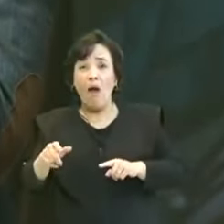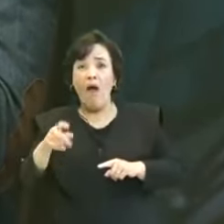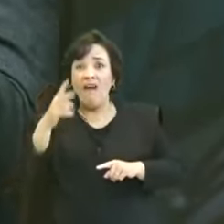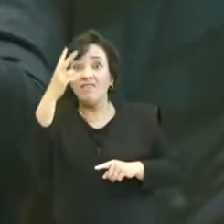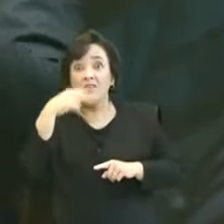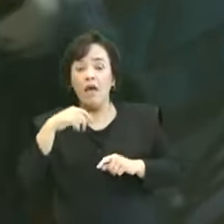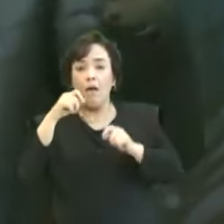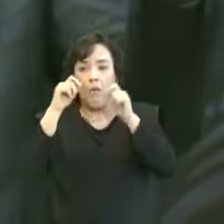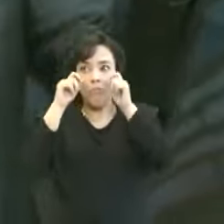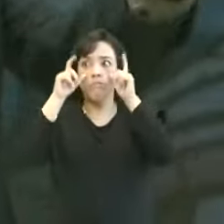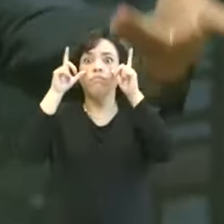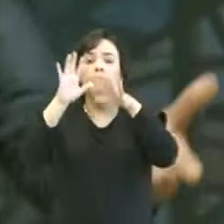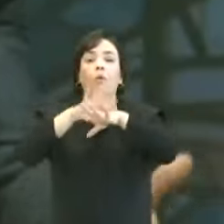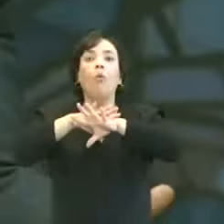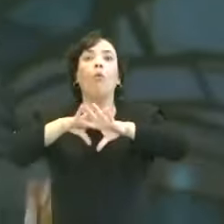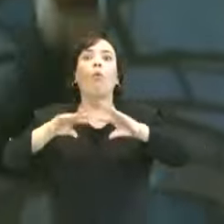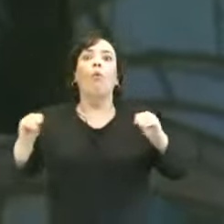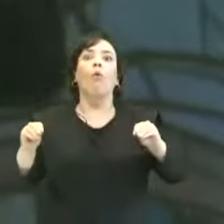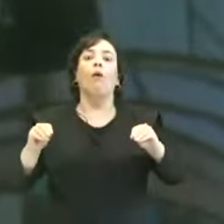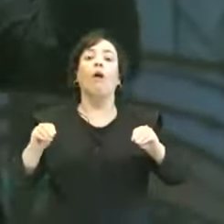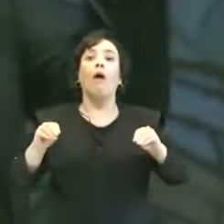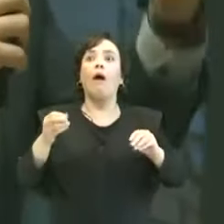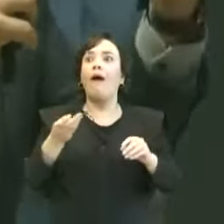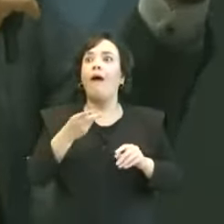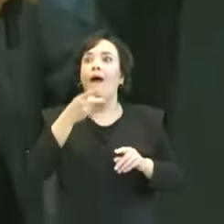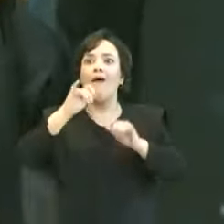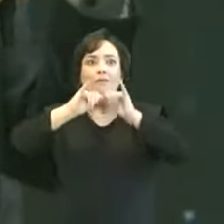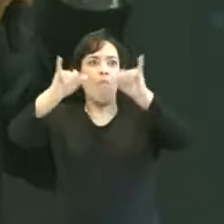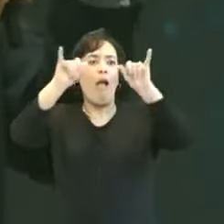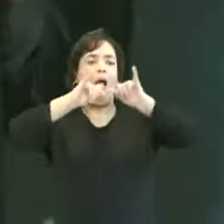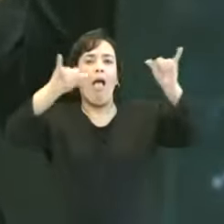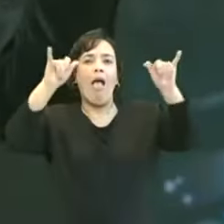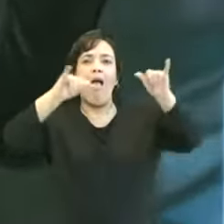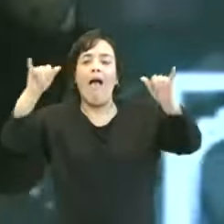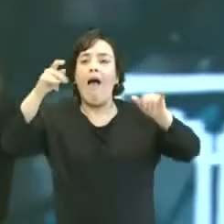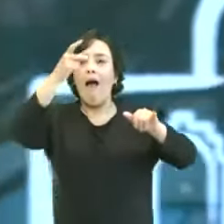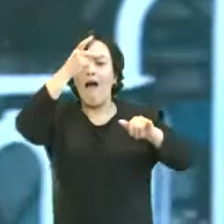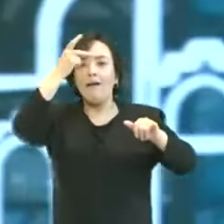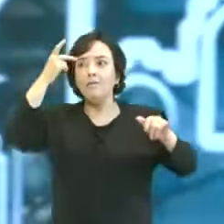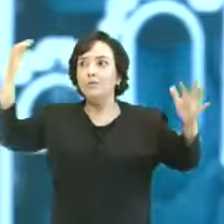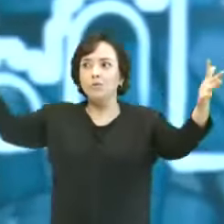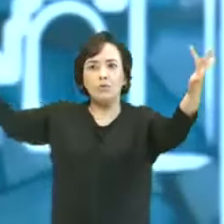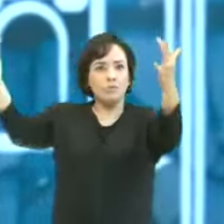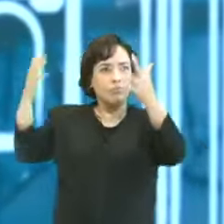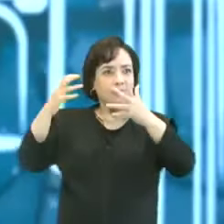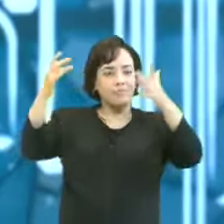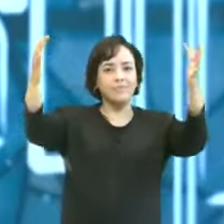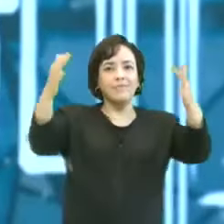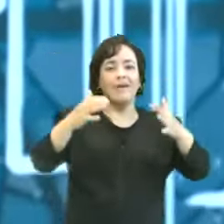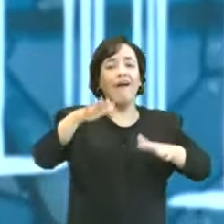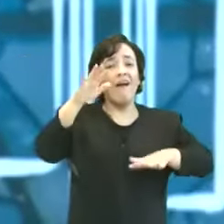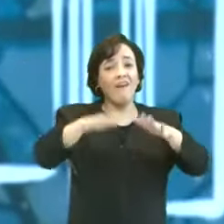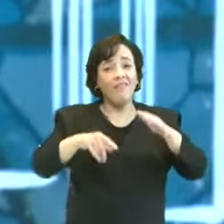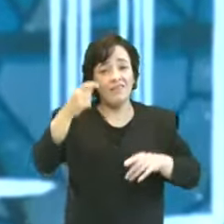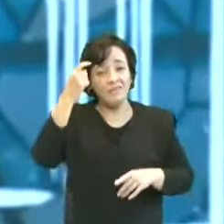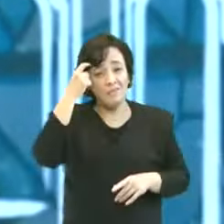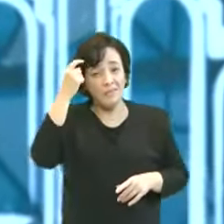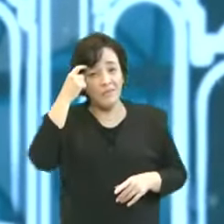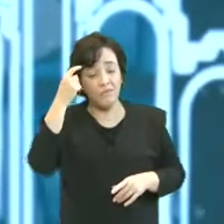cruzada começa ali, um ministério começa ali. Sabe por quê? Às vezes a gente acha que nós somos os protagonistas da história.